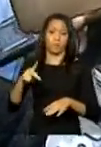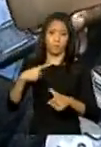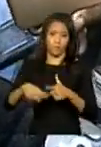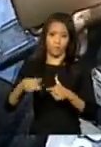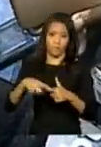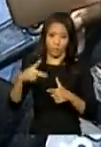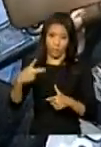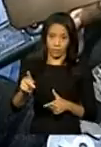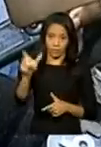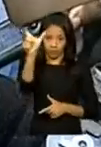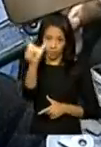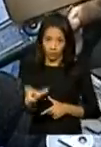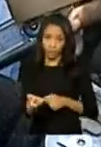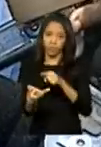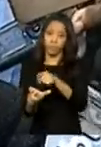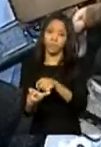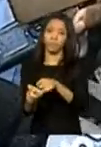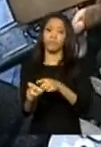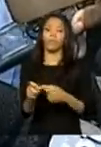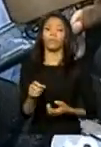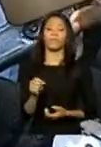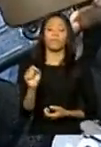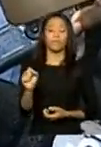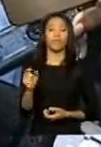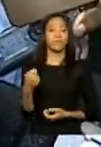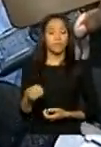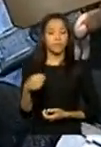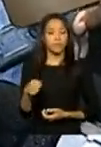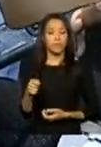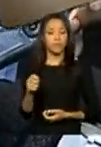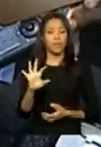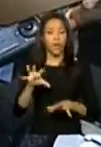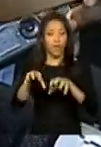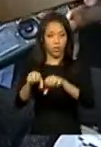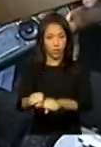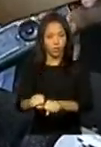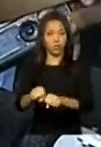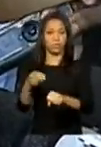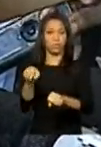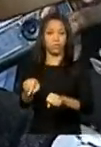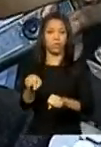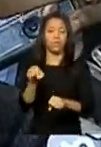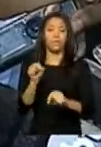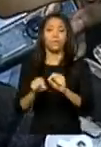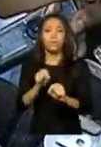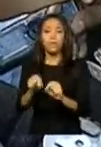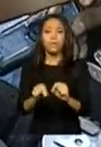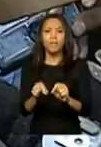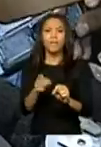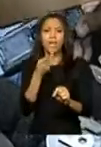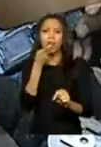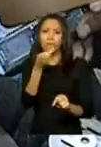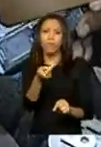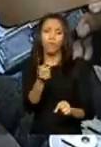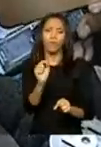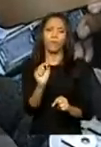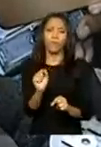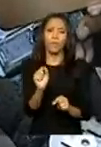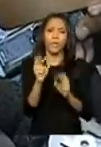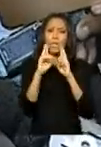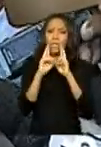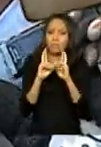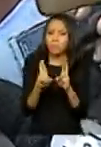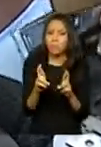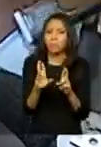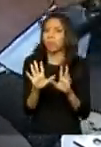o processo não é contra mim, é contra a sociedade, e ela deveria assumir a responsabilidade, que ali tem pessoas que ela diz que rende respeito, mas na